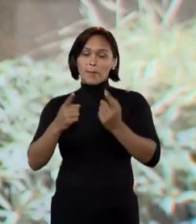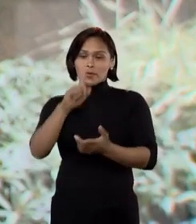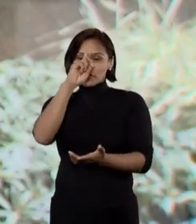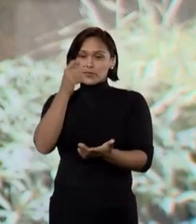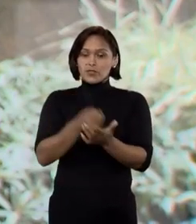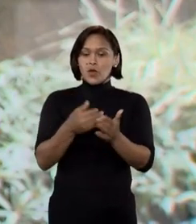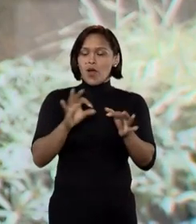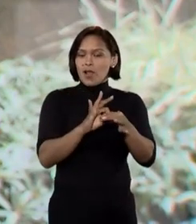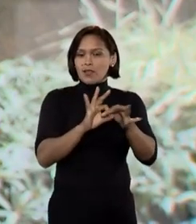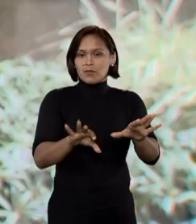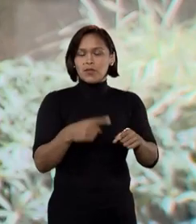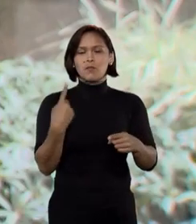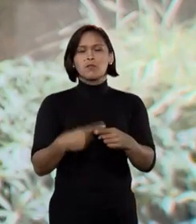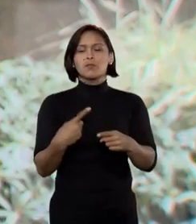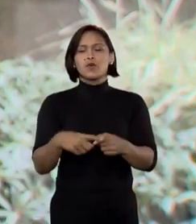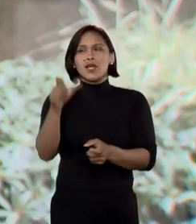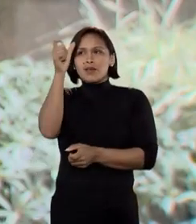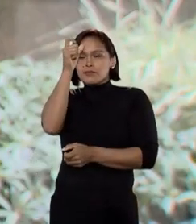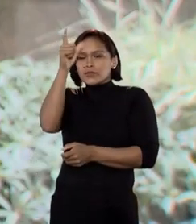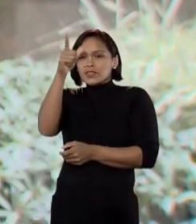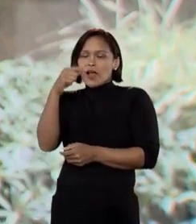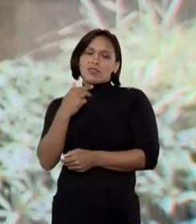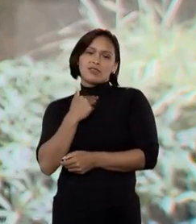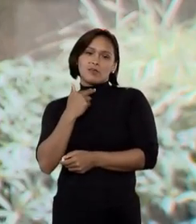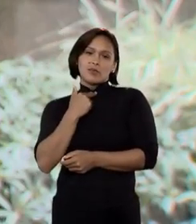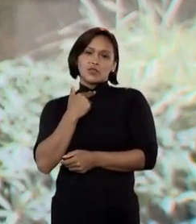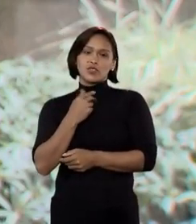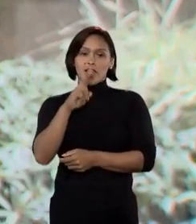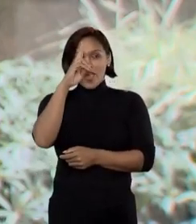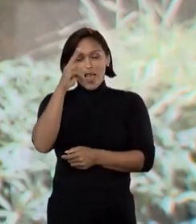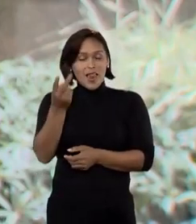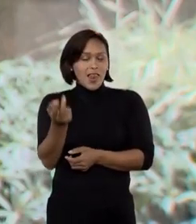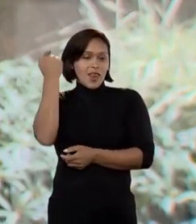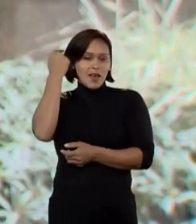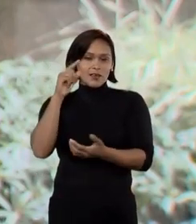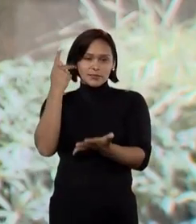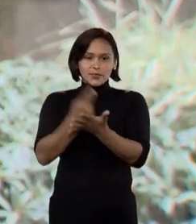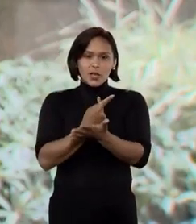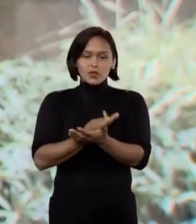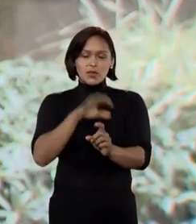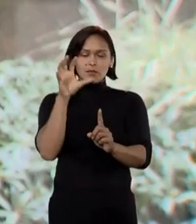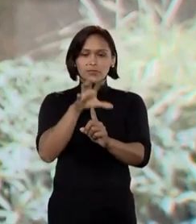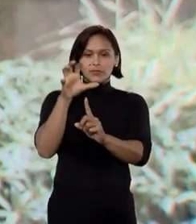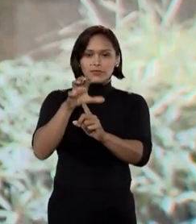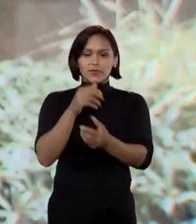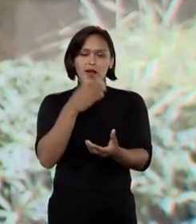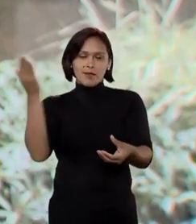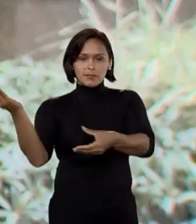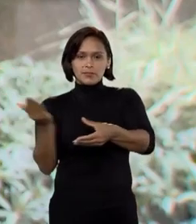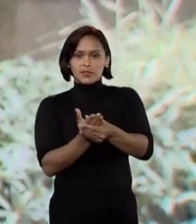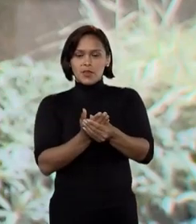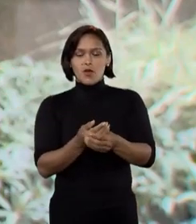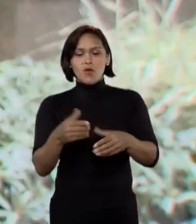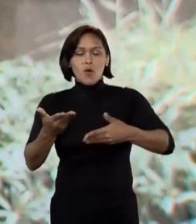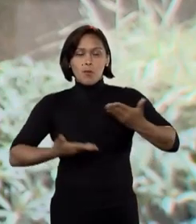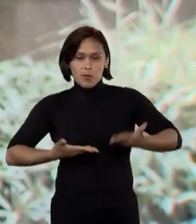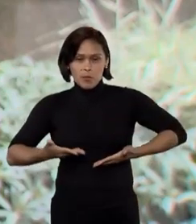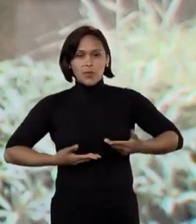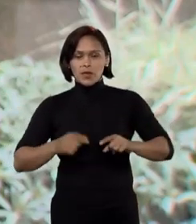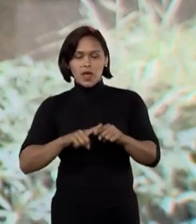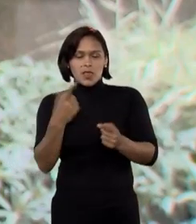decidiu pela absolvição dele por considerá-lo inimputável, reconhecendo que na época dos fatos que motivaram a ação, o